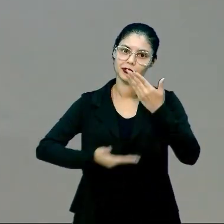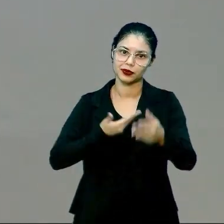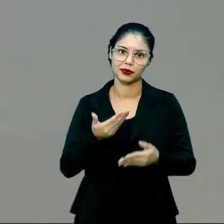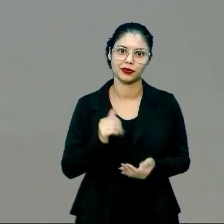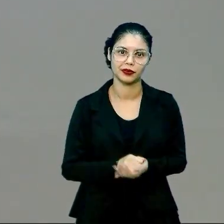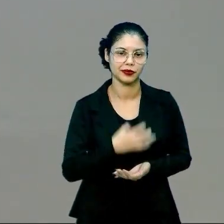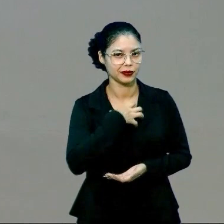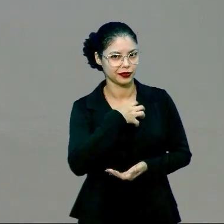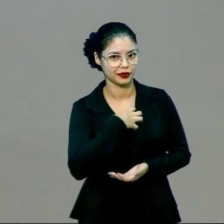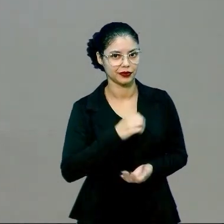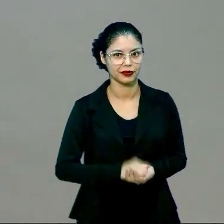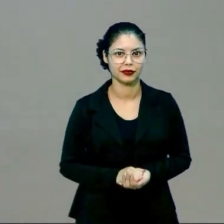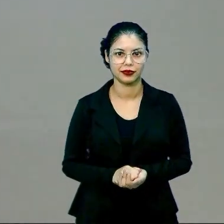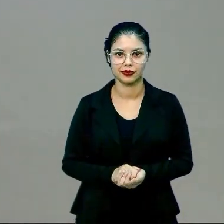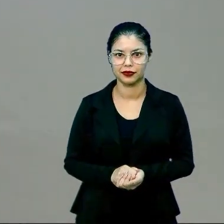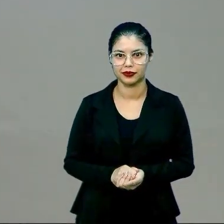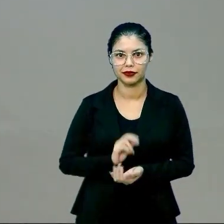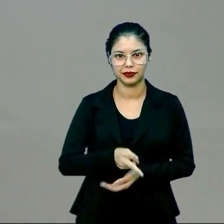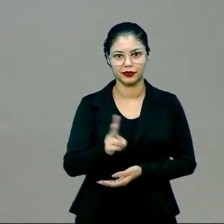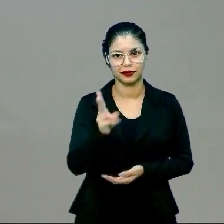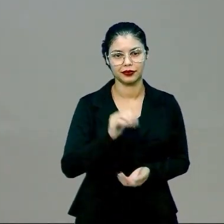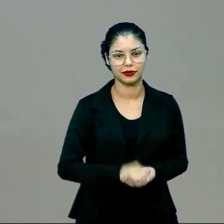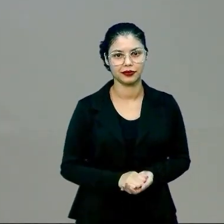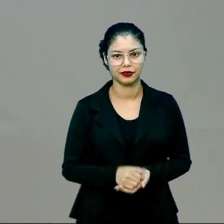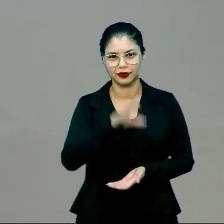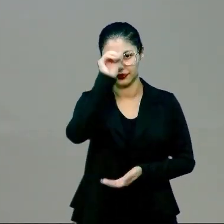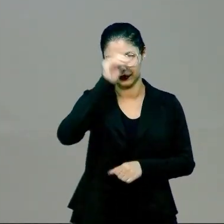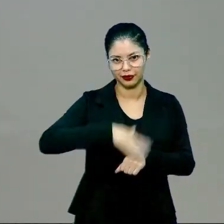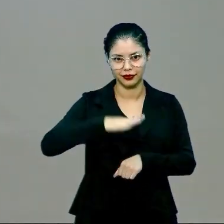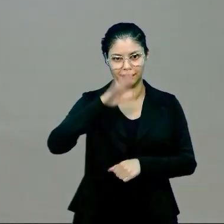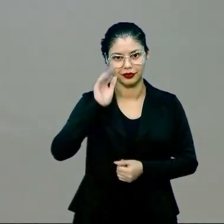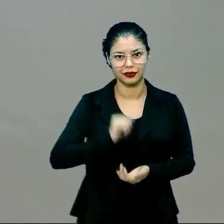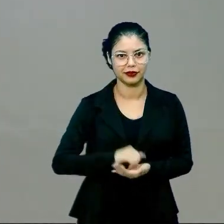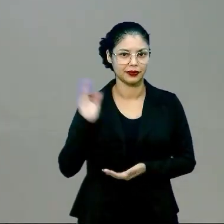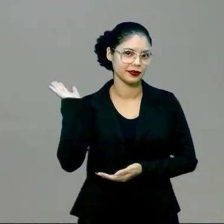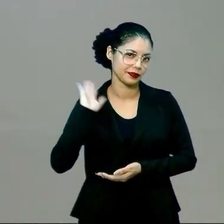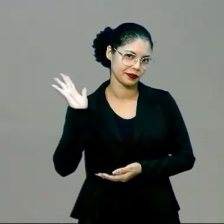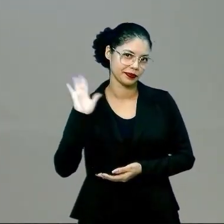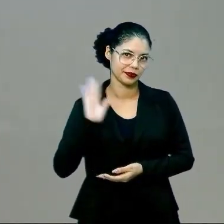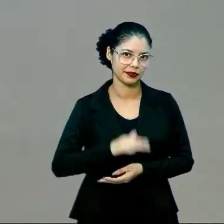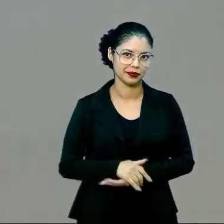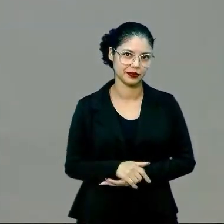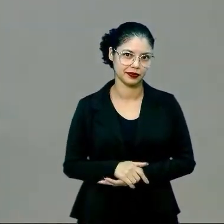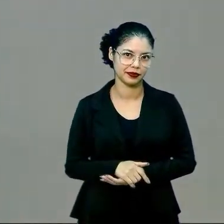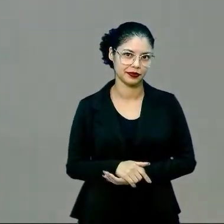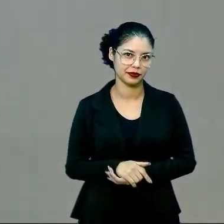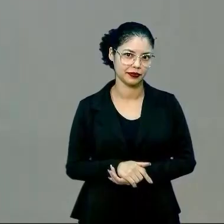você esse momento. Então, continue com a gente para aprender um pouco mais. E até a próxima!